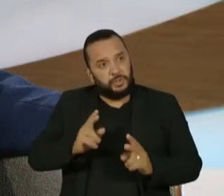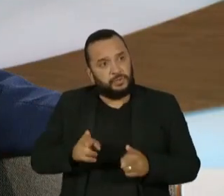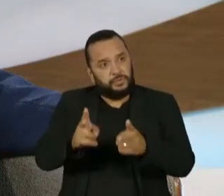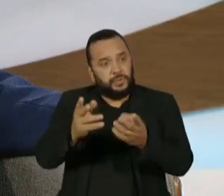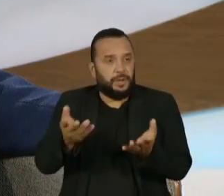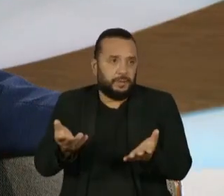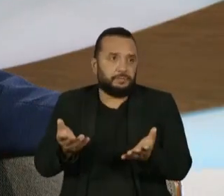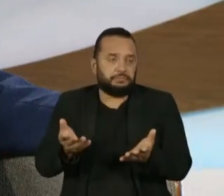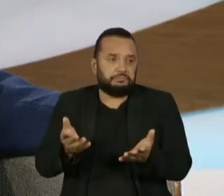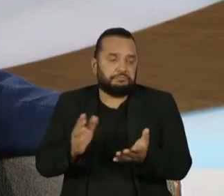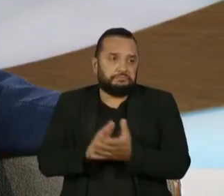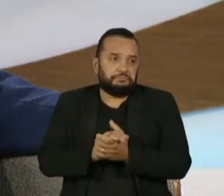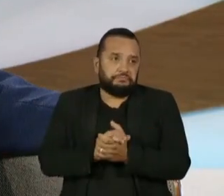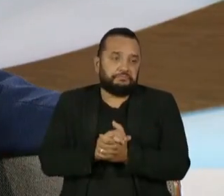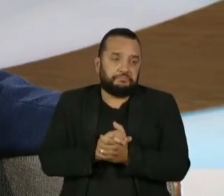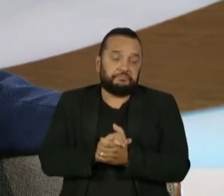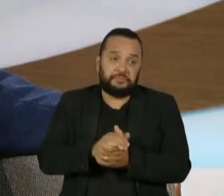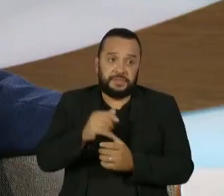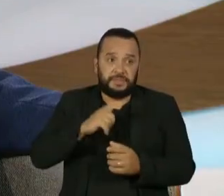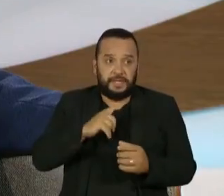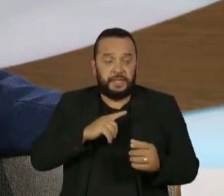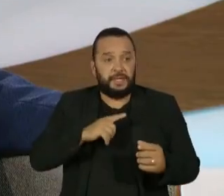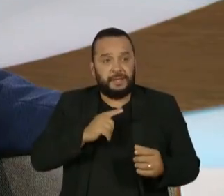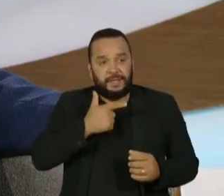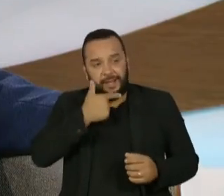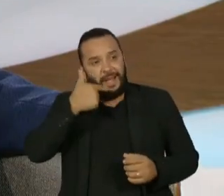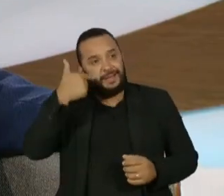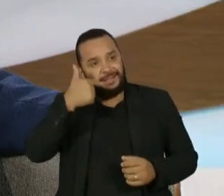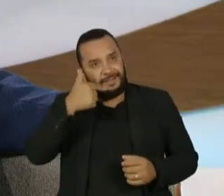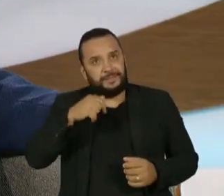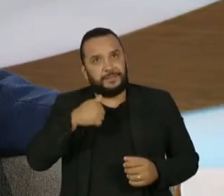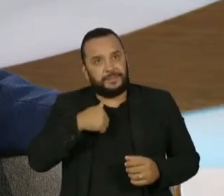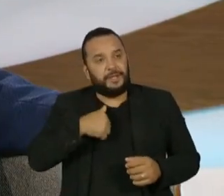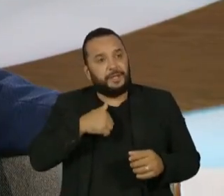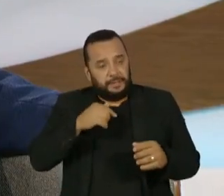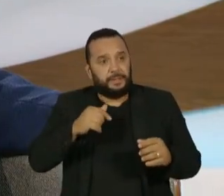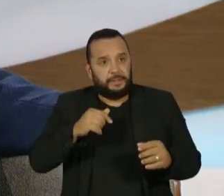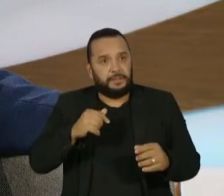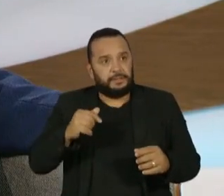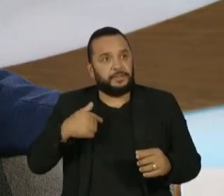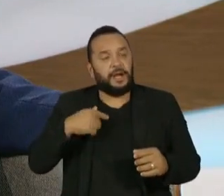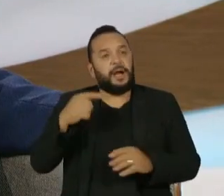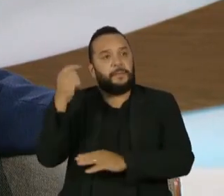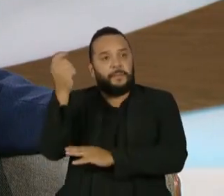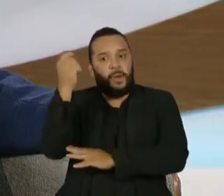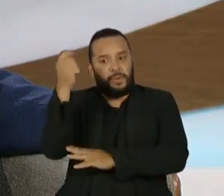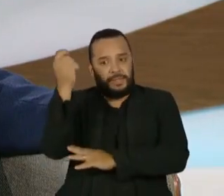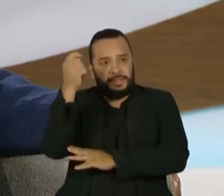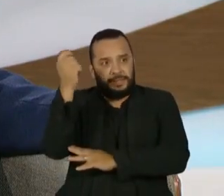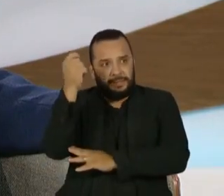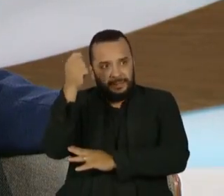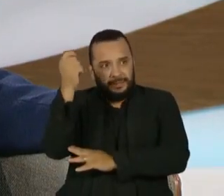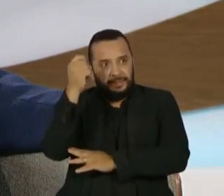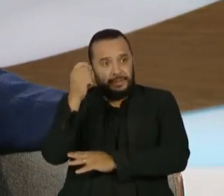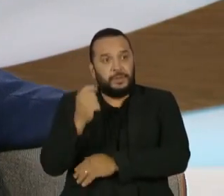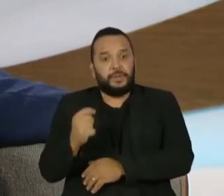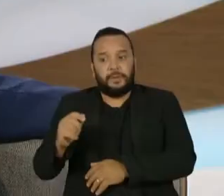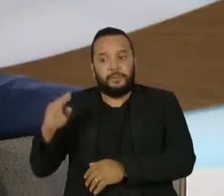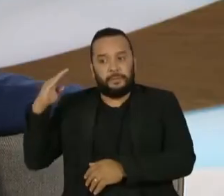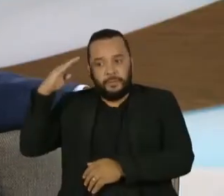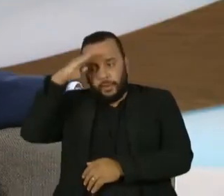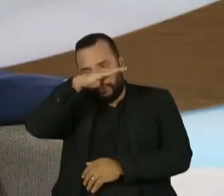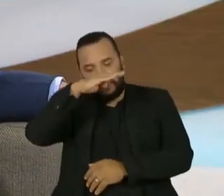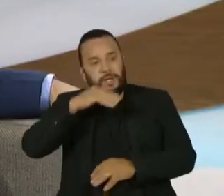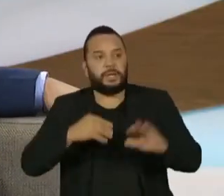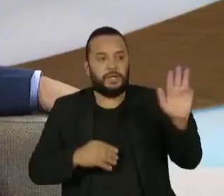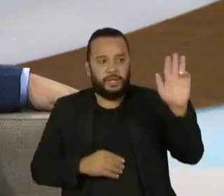continuar. Se você for fazer uma disputa de carisma, desculpe, Thaís, se a gente botar os 2 na Avenida Paulista, eu sei que um vai ser aplaudido, o outro vai ter dificuldade de andar.